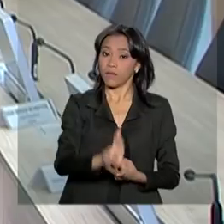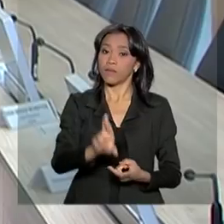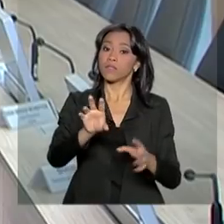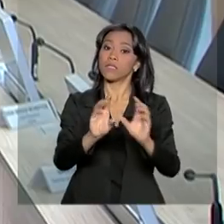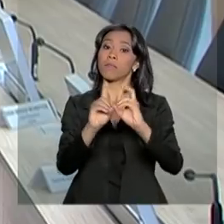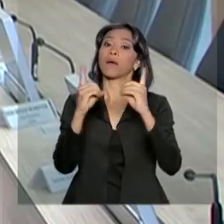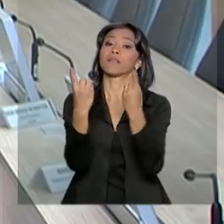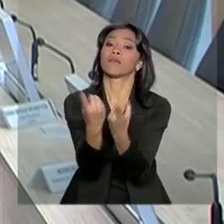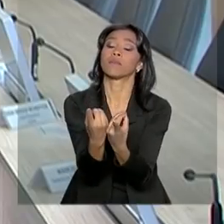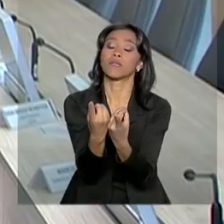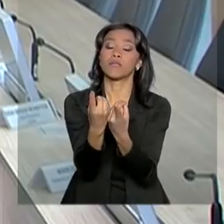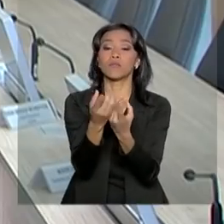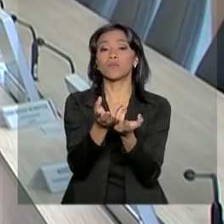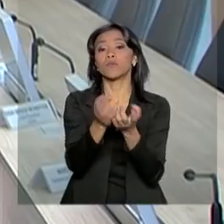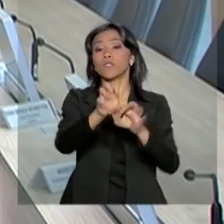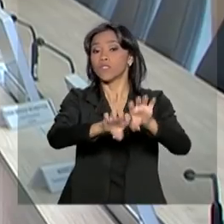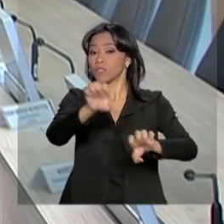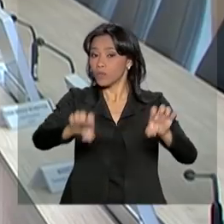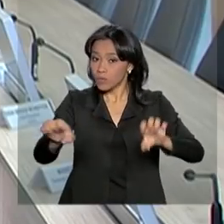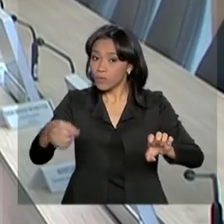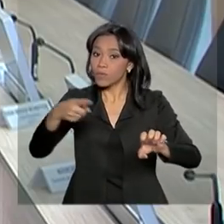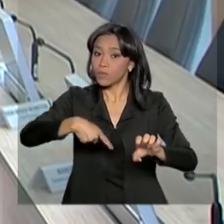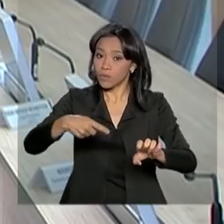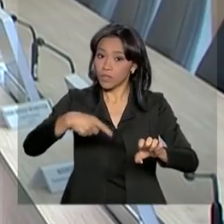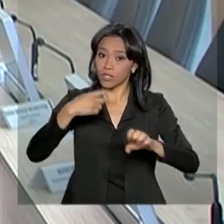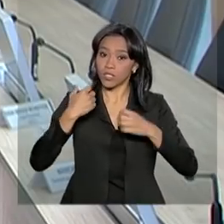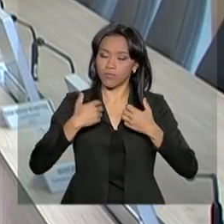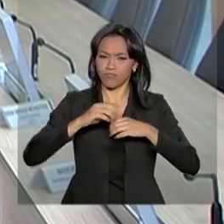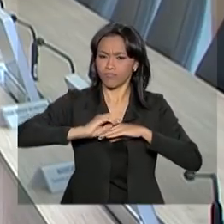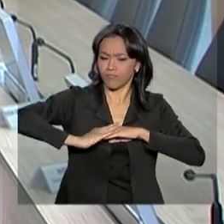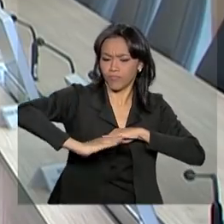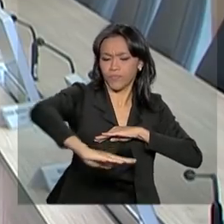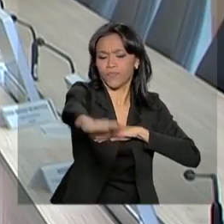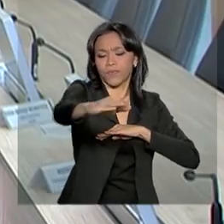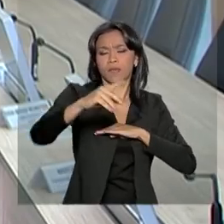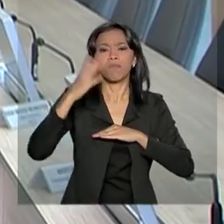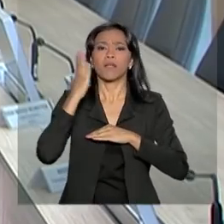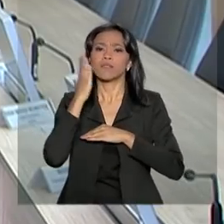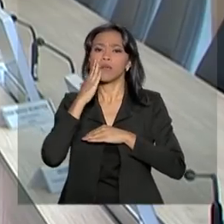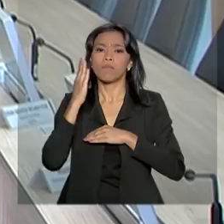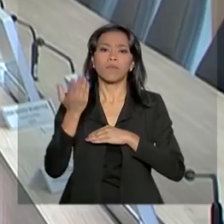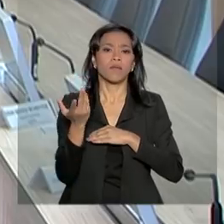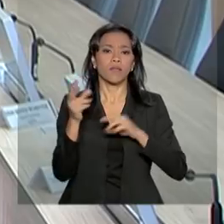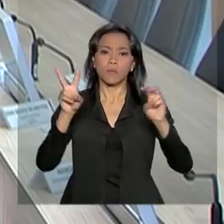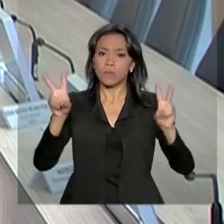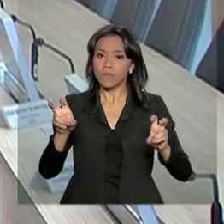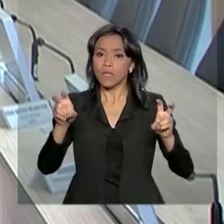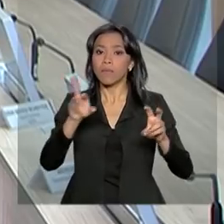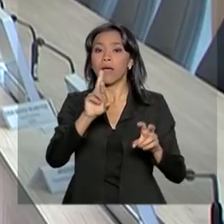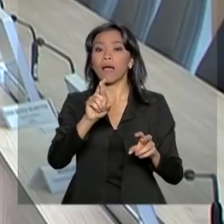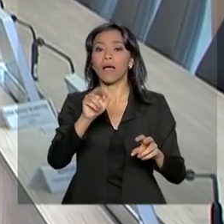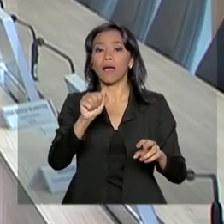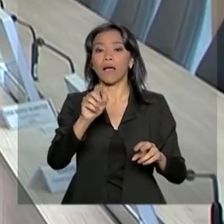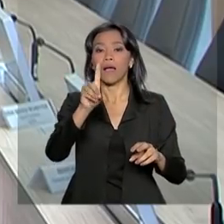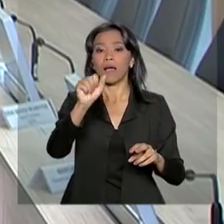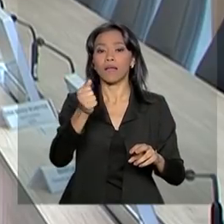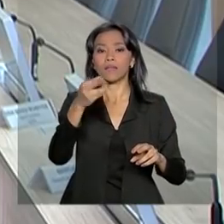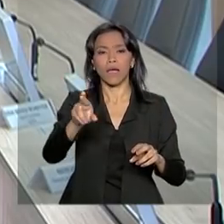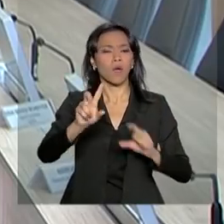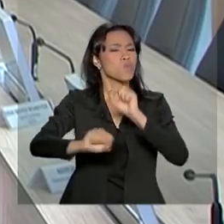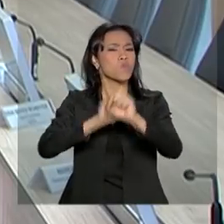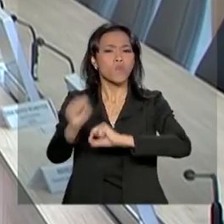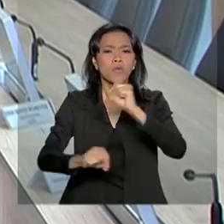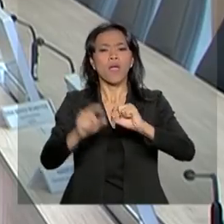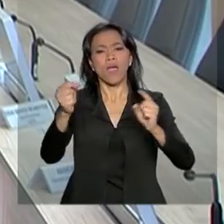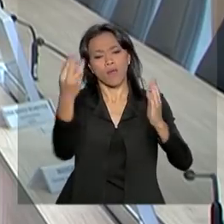Nacional de Infraestrutura de Transporte, o DENIT, para tratar da Operação Radar. Essa operação reúne ações para